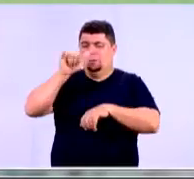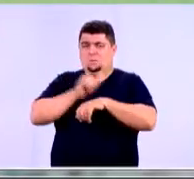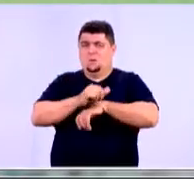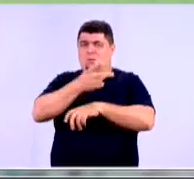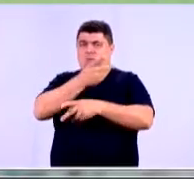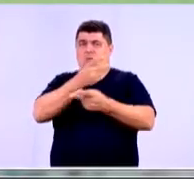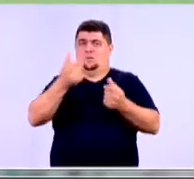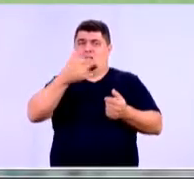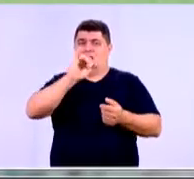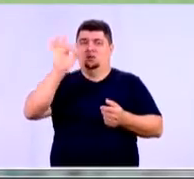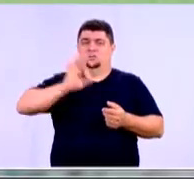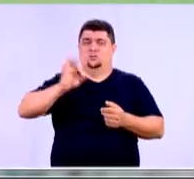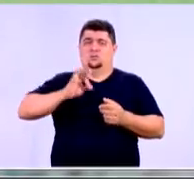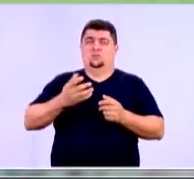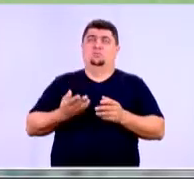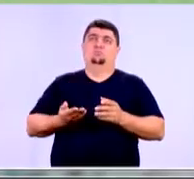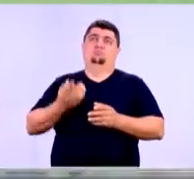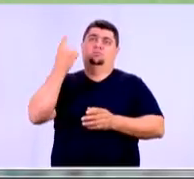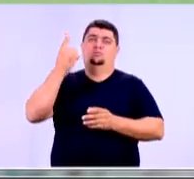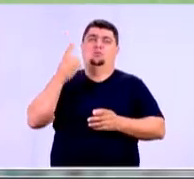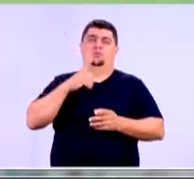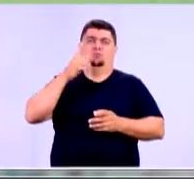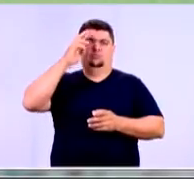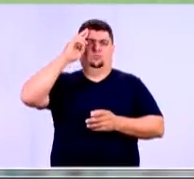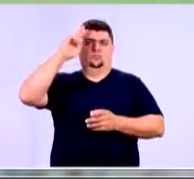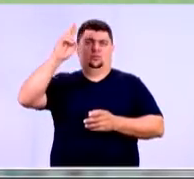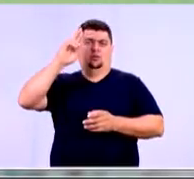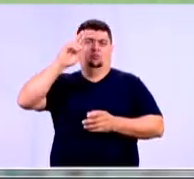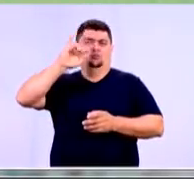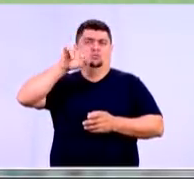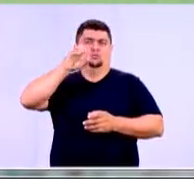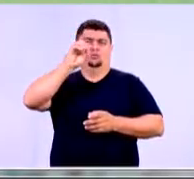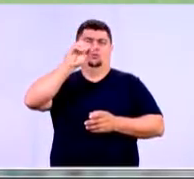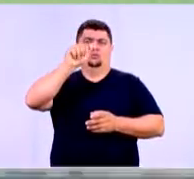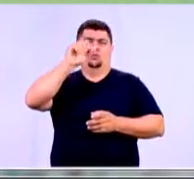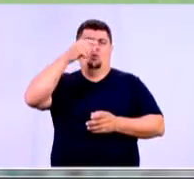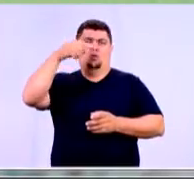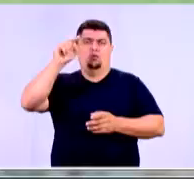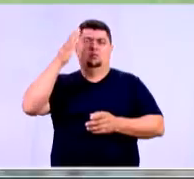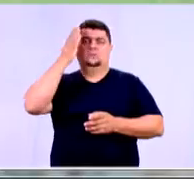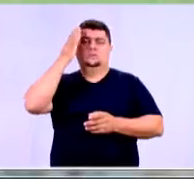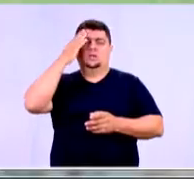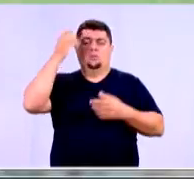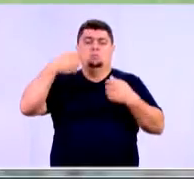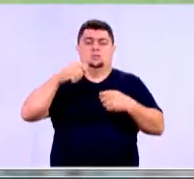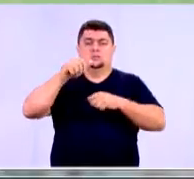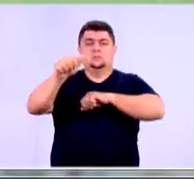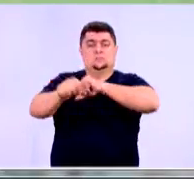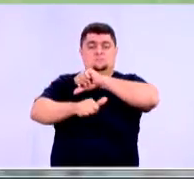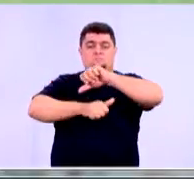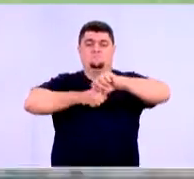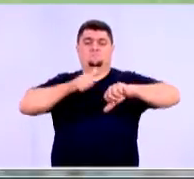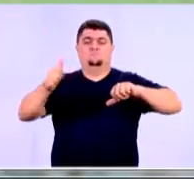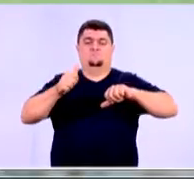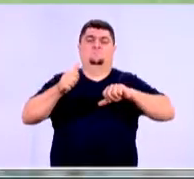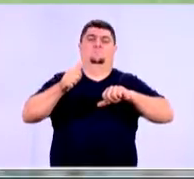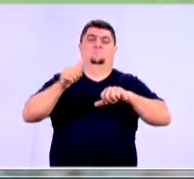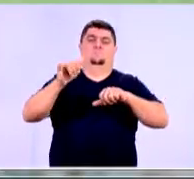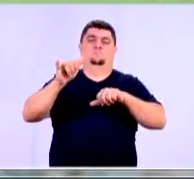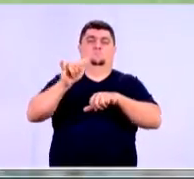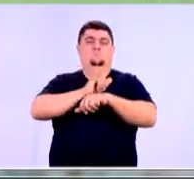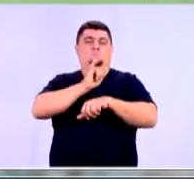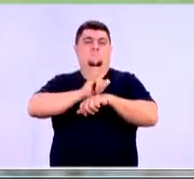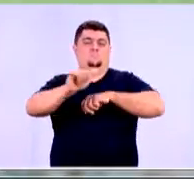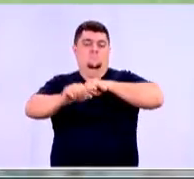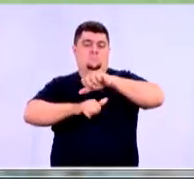continua subindo. O dono da loja, o senhor João, sabe que precisa tomar alguma providência para reverter